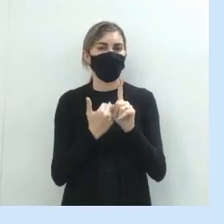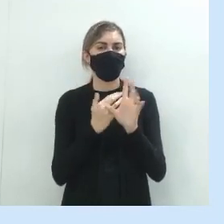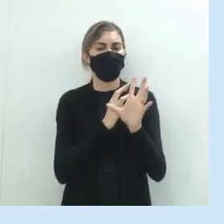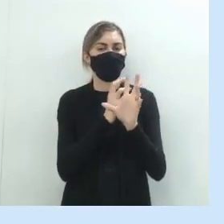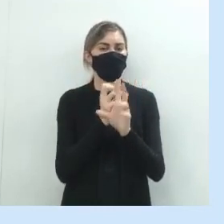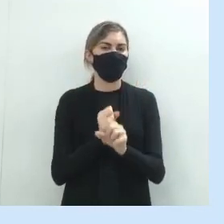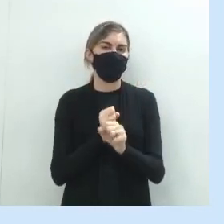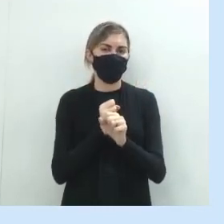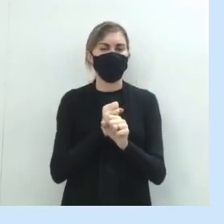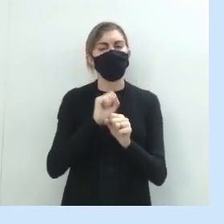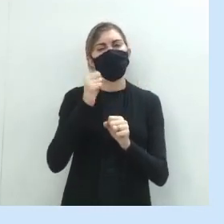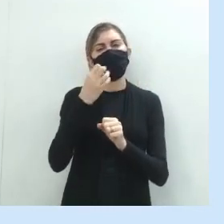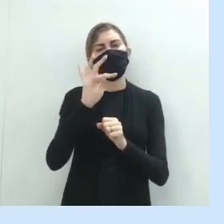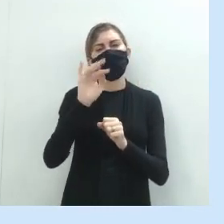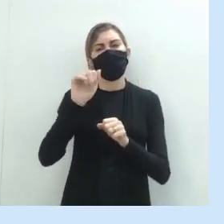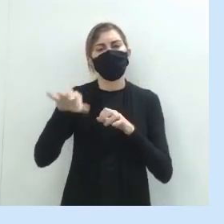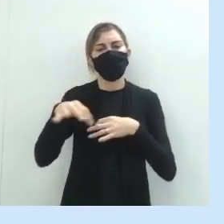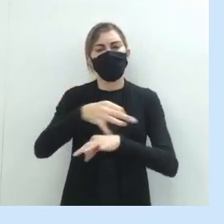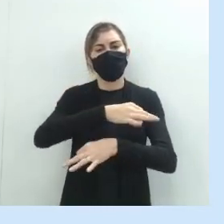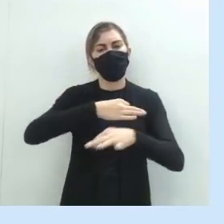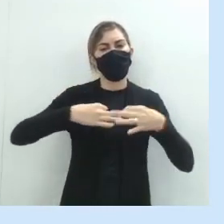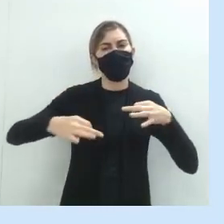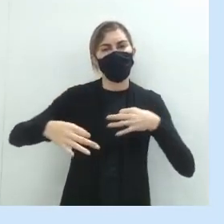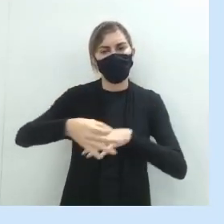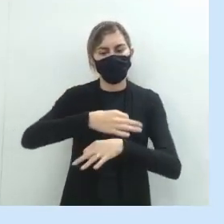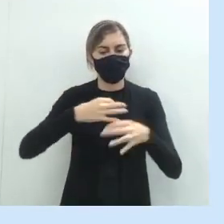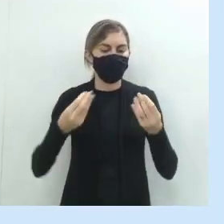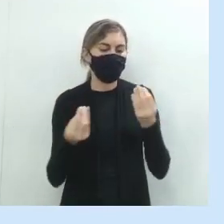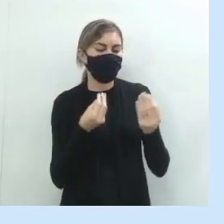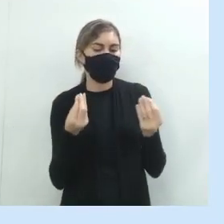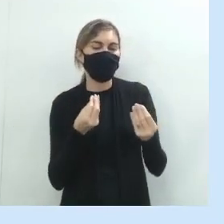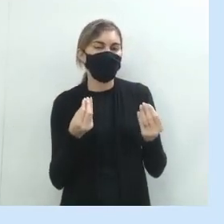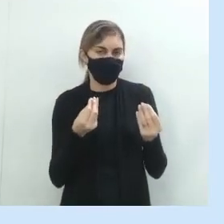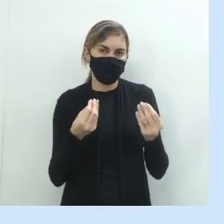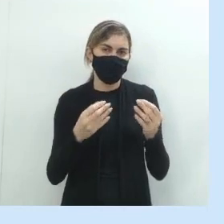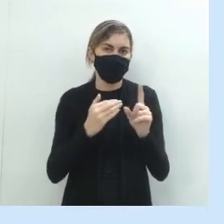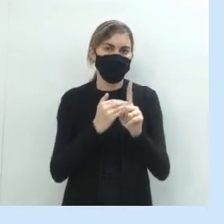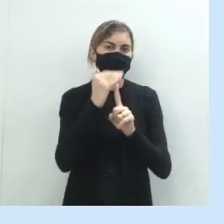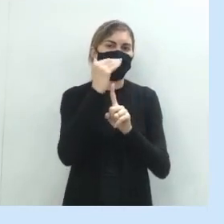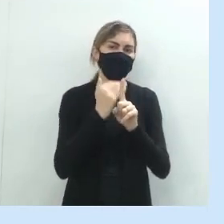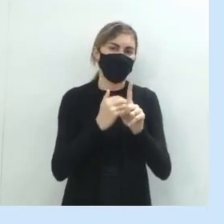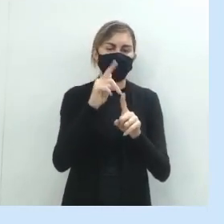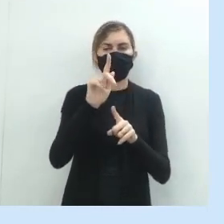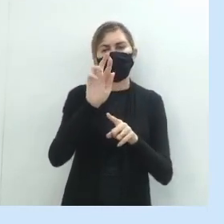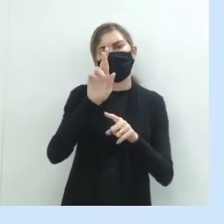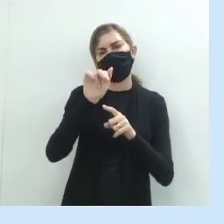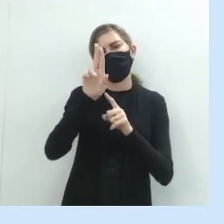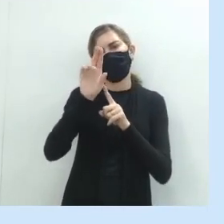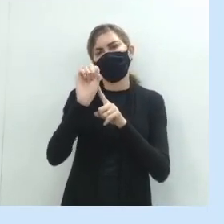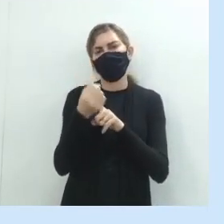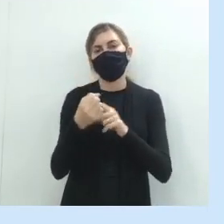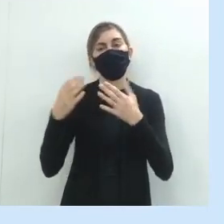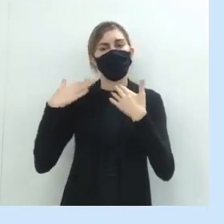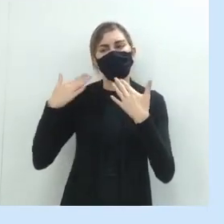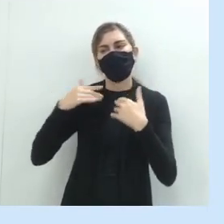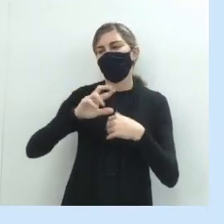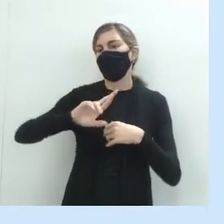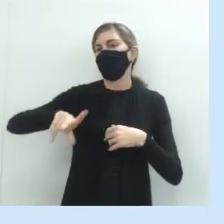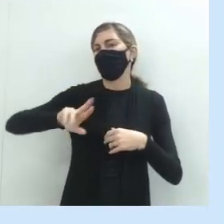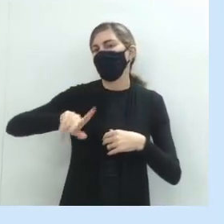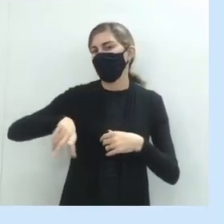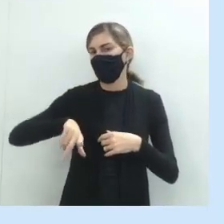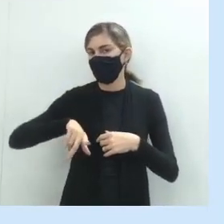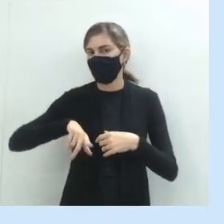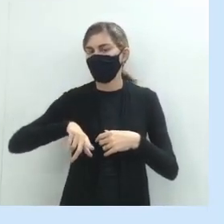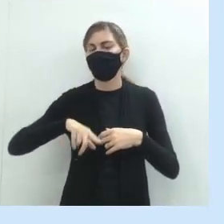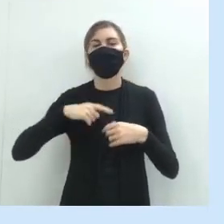o estado de agitação das moléculas. A temperatura é dada em graus e o calor não. O